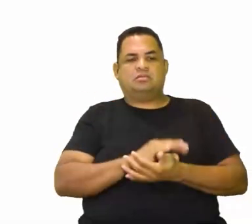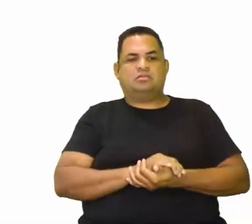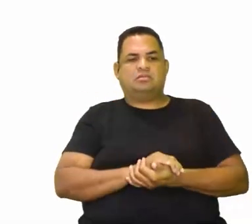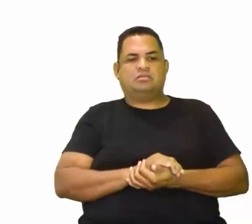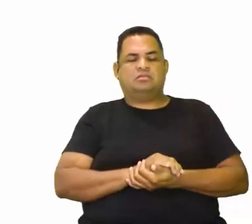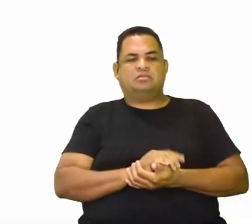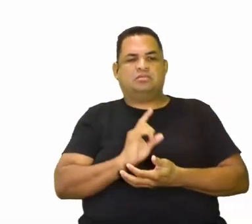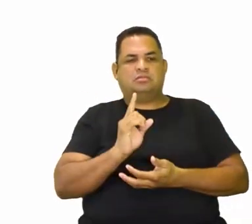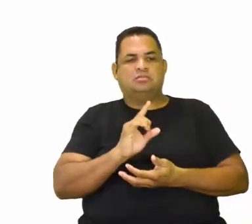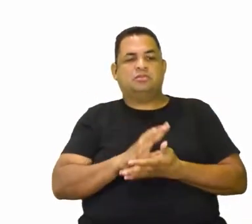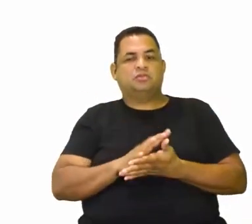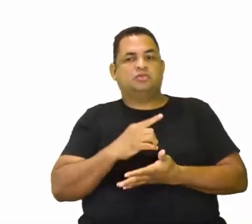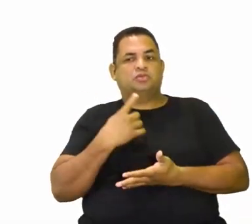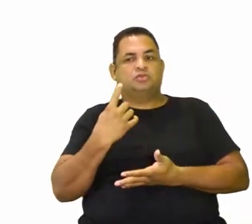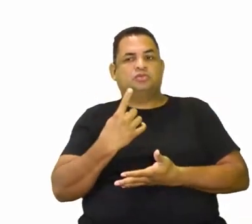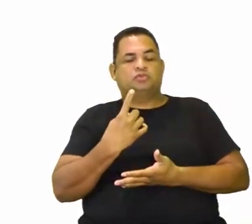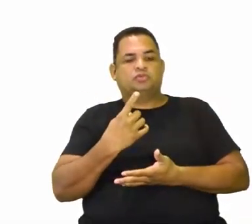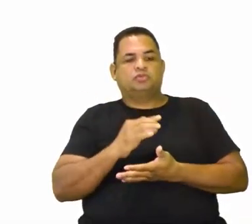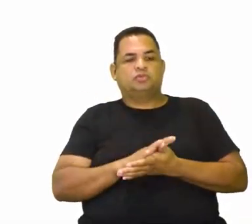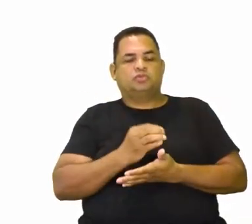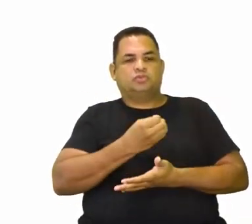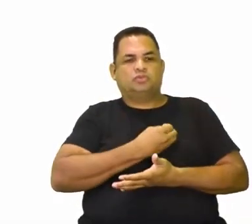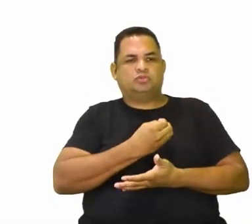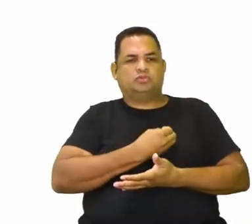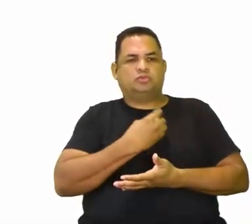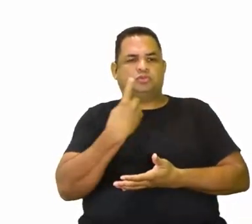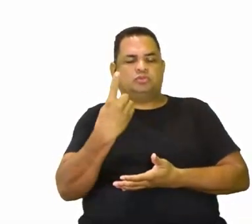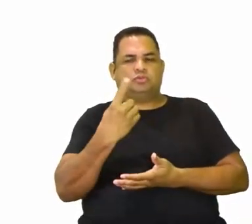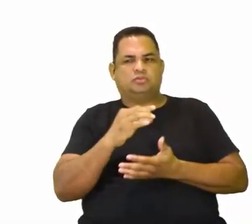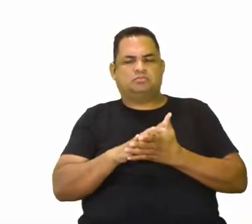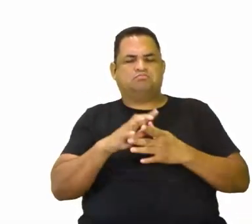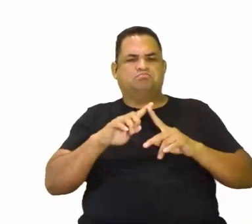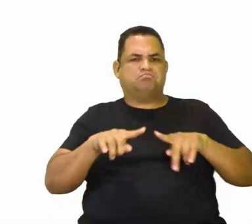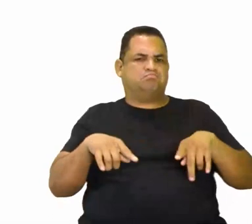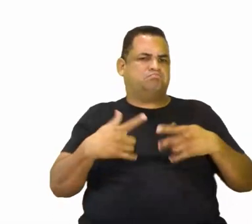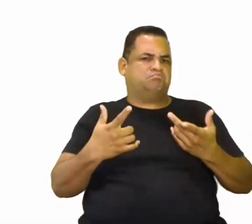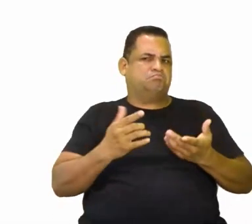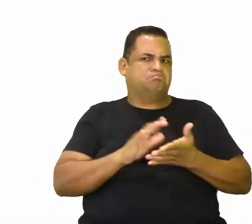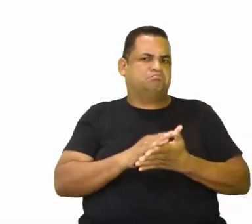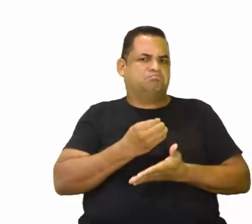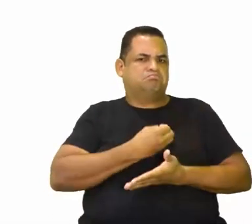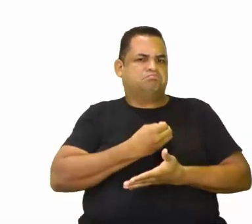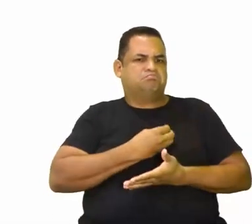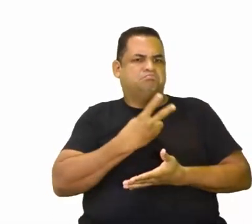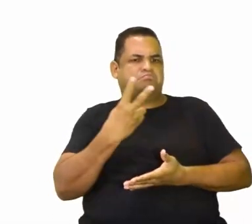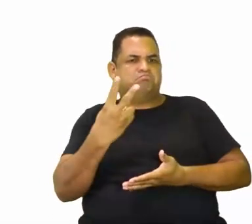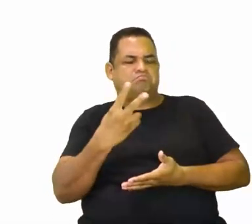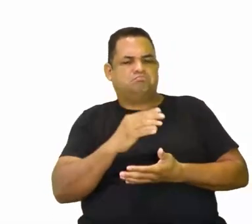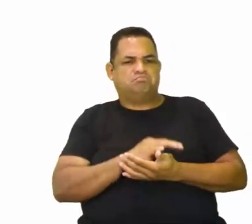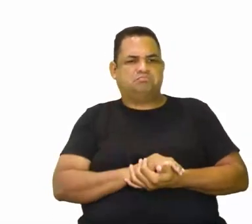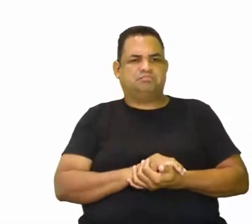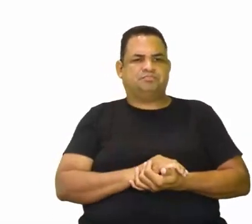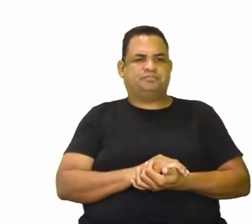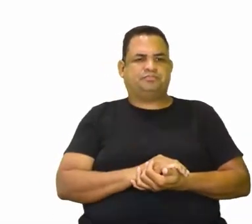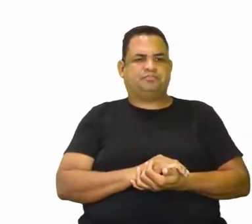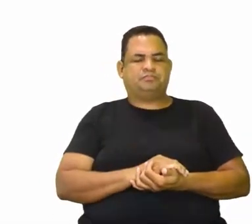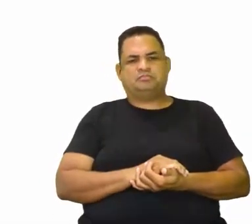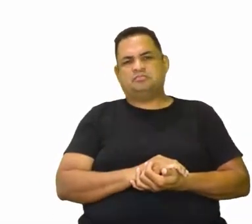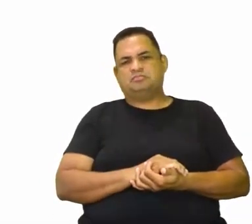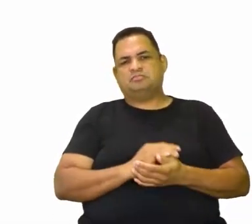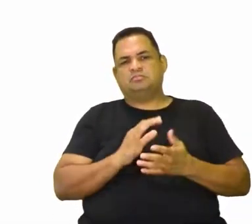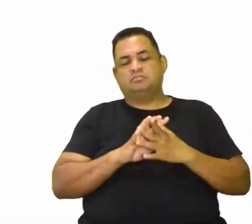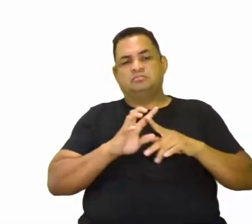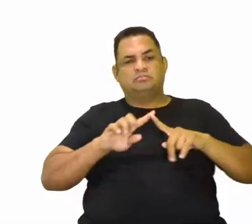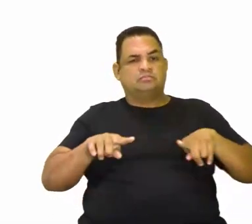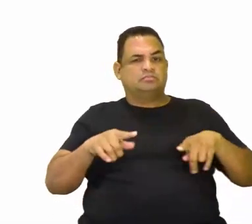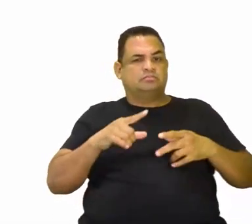síntese apenas na número 1. Ah, professora, mas na número 2, ó, eu tenho aqui a soma de duas substâncias.